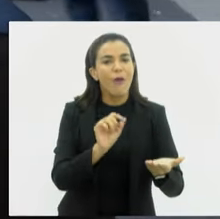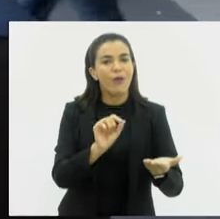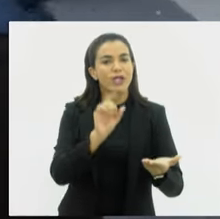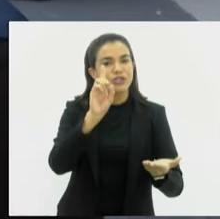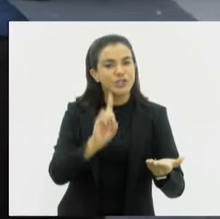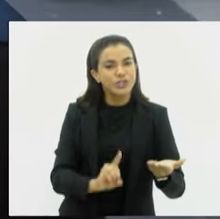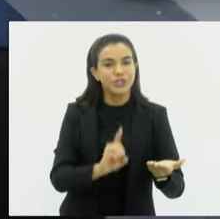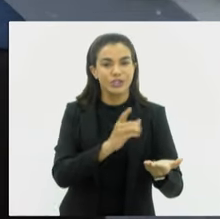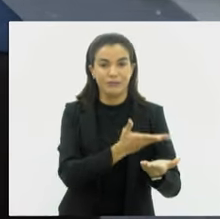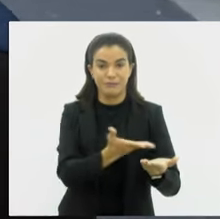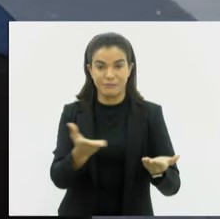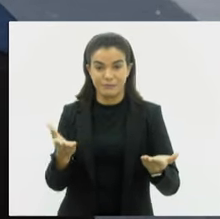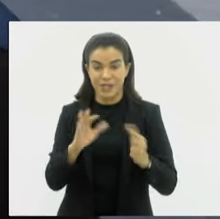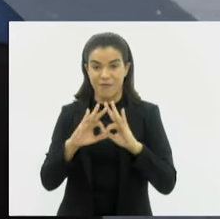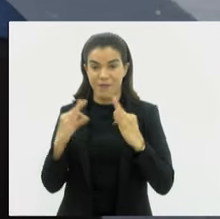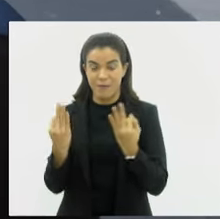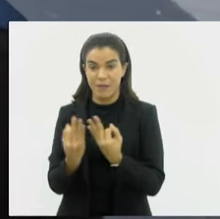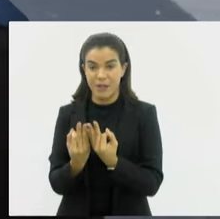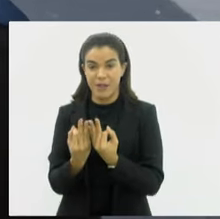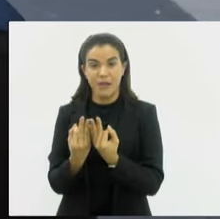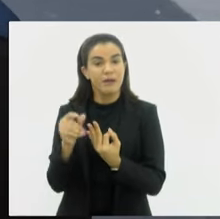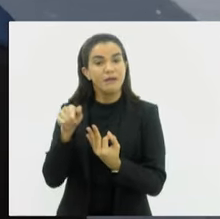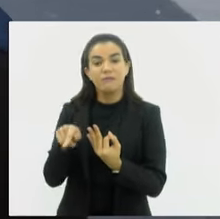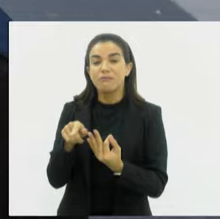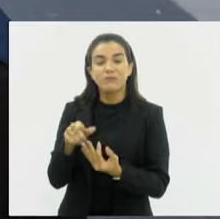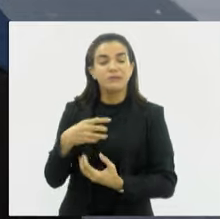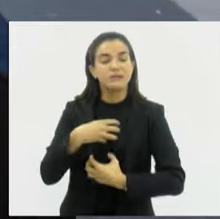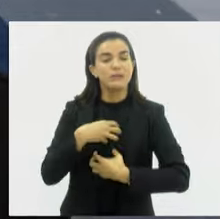disse, muitas vezes os pais e mães eles se sentem assim,